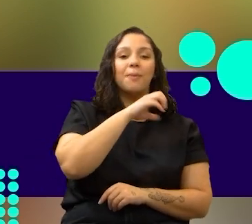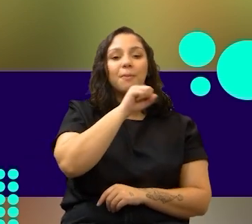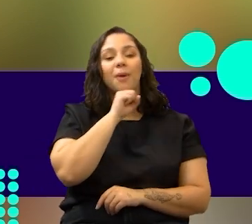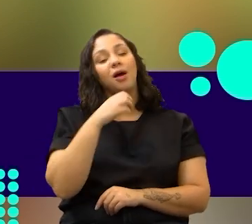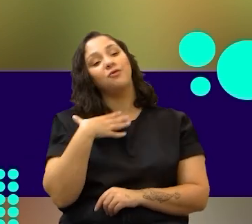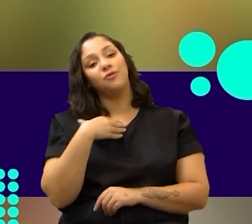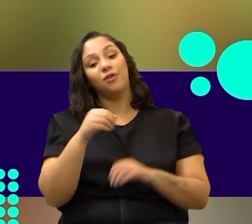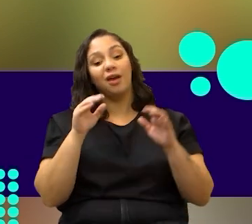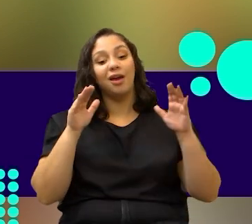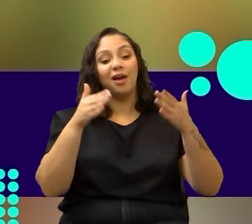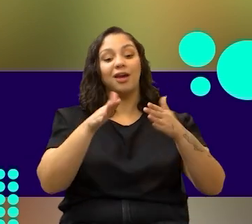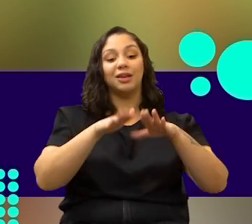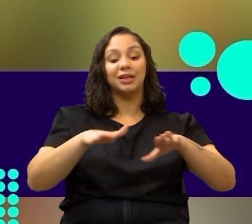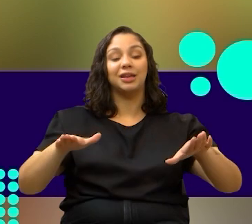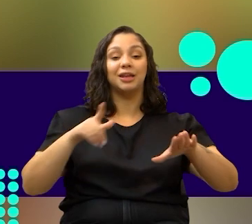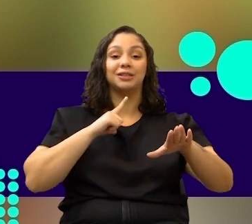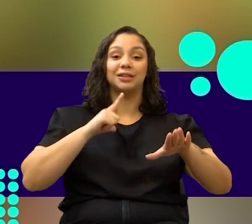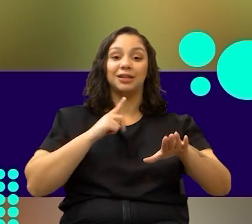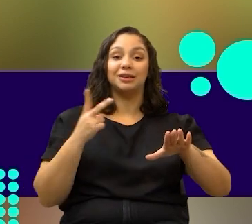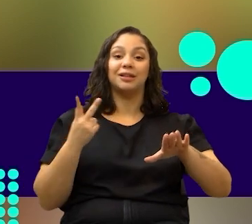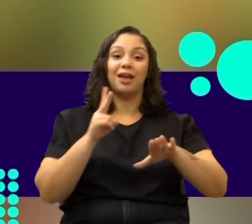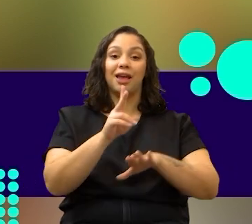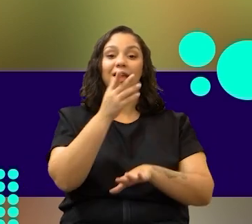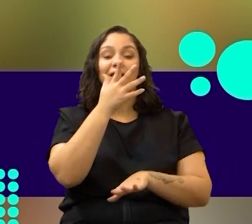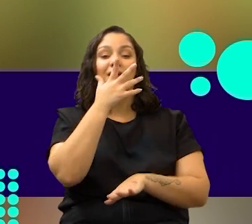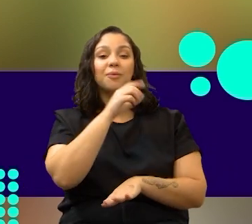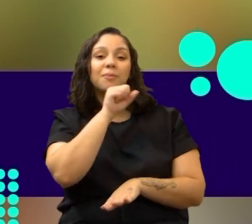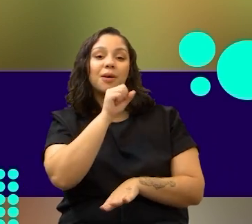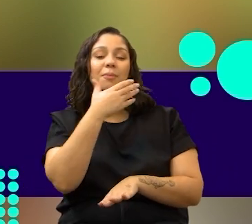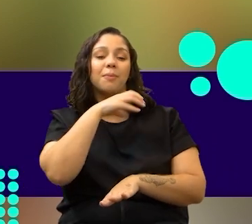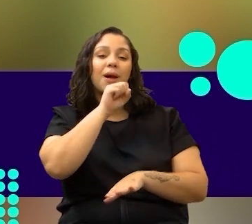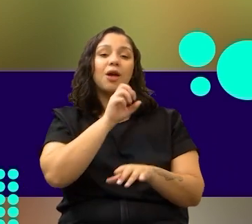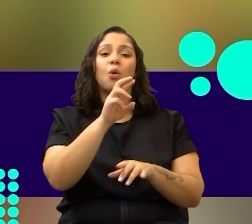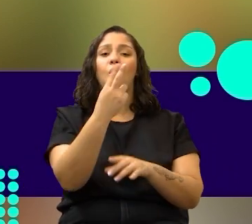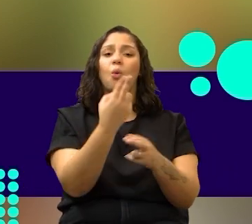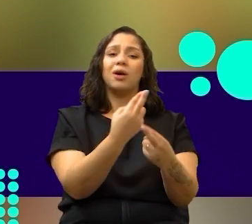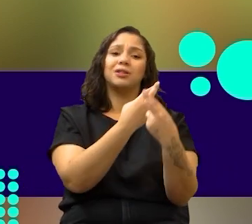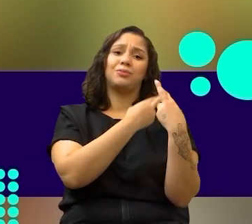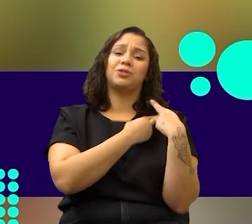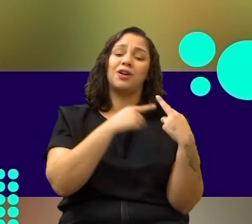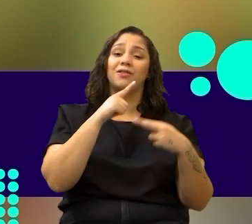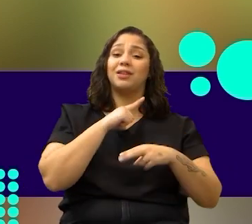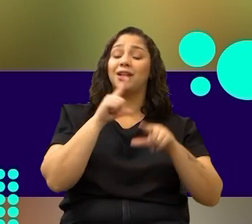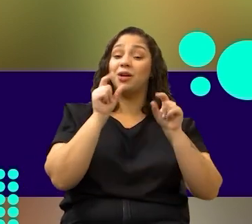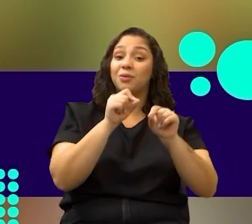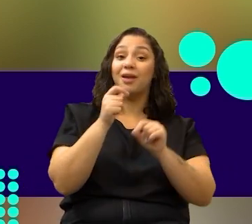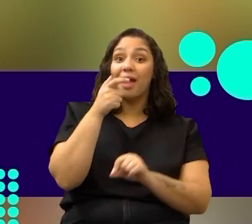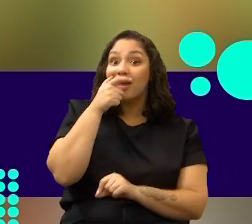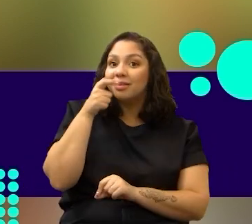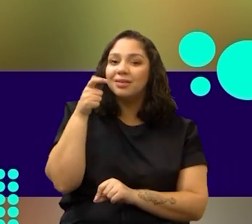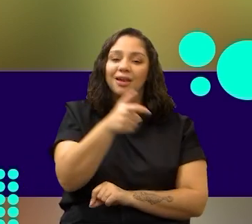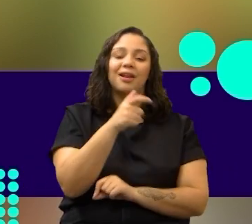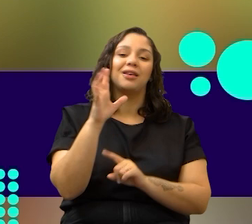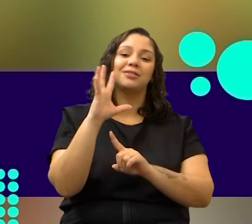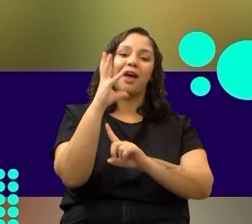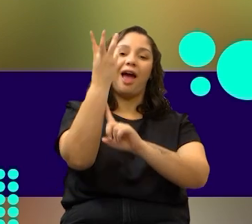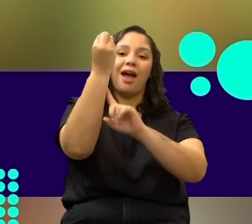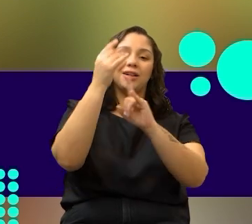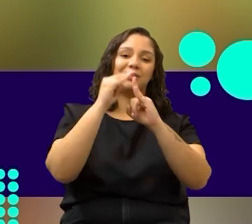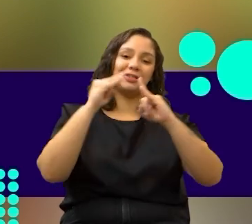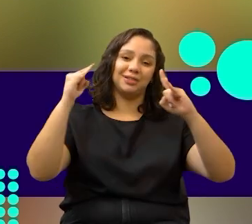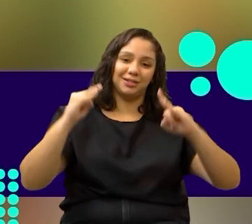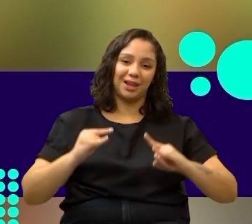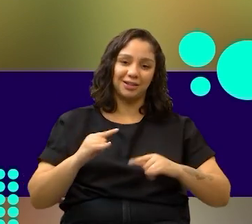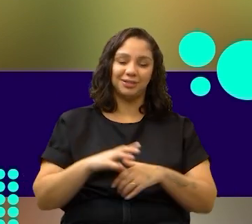é direcionada para crianças acompanhadas de seus pais ou responsável, que tenham em comum o interesse pelas